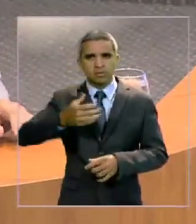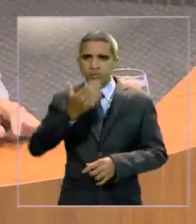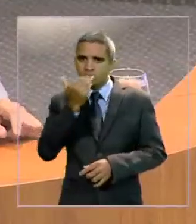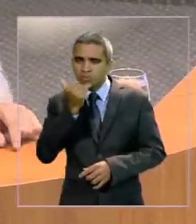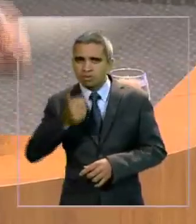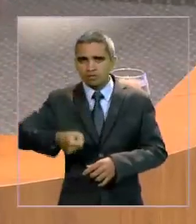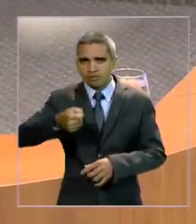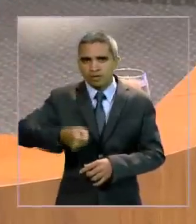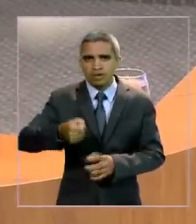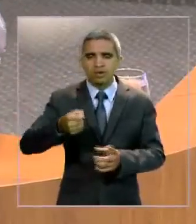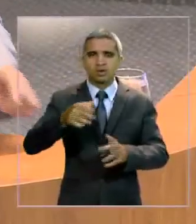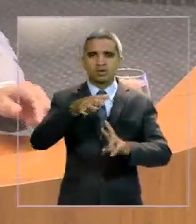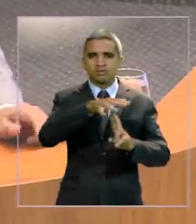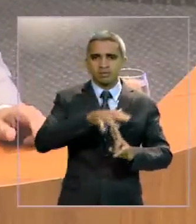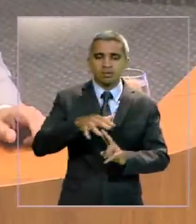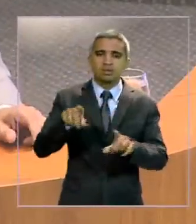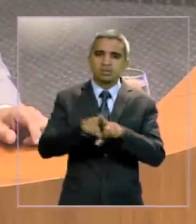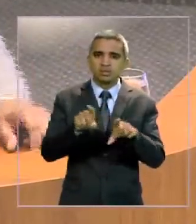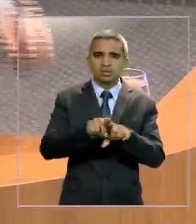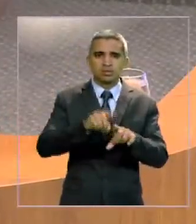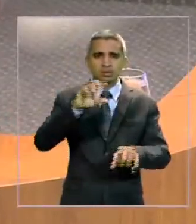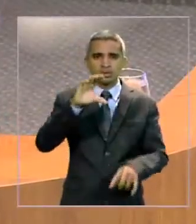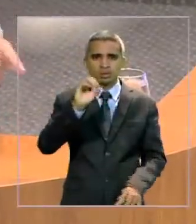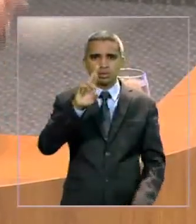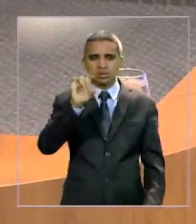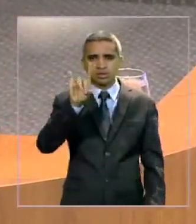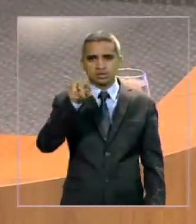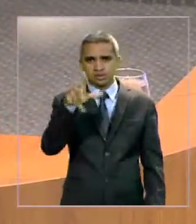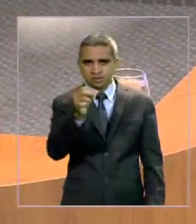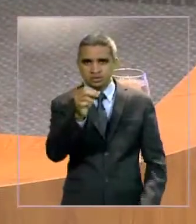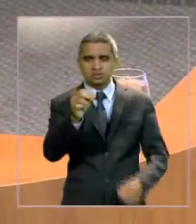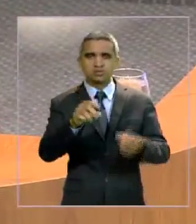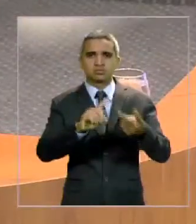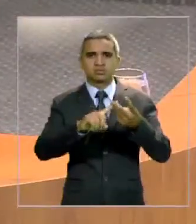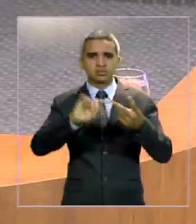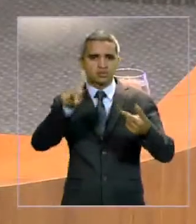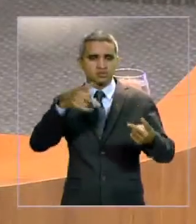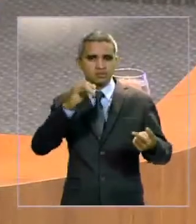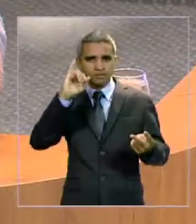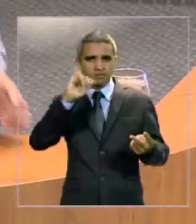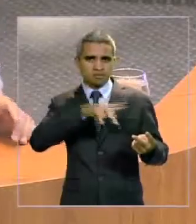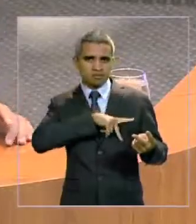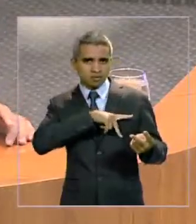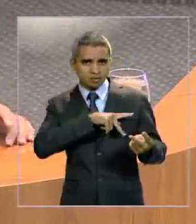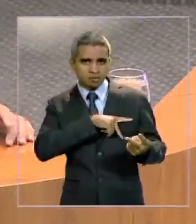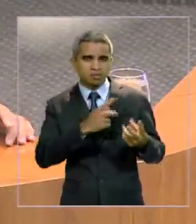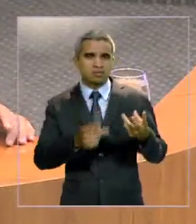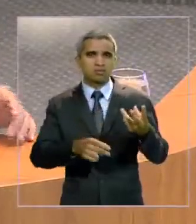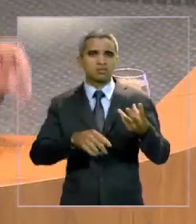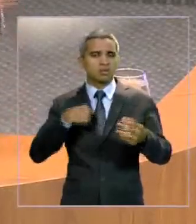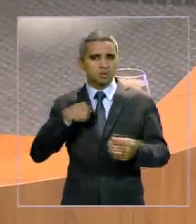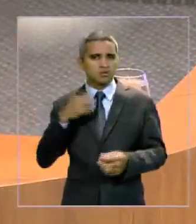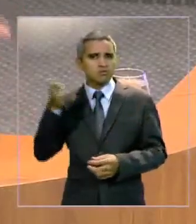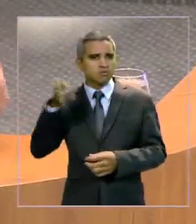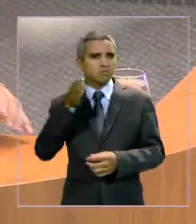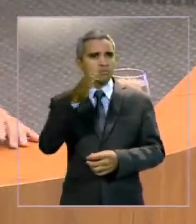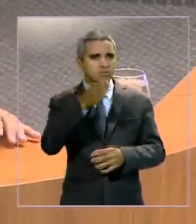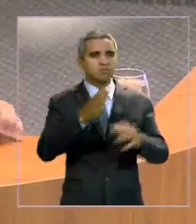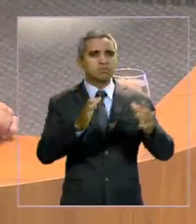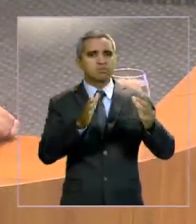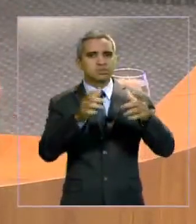Isso é em toda São Luís. Que São Luís que nós queremos para os nossos filhos, que São Luís que nós queremos para as